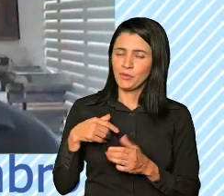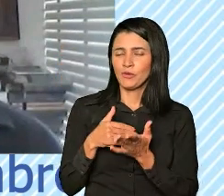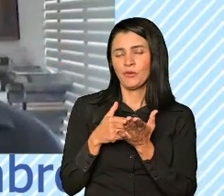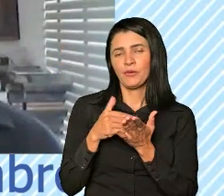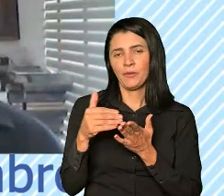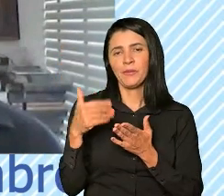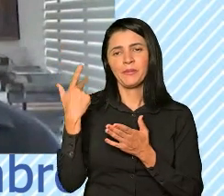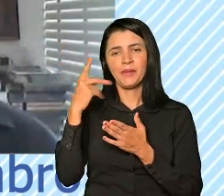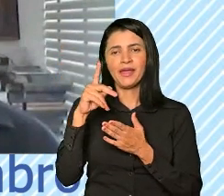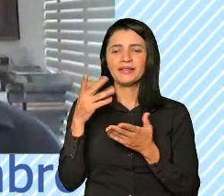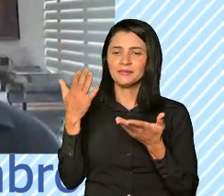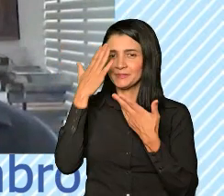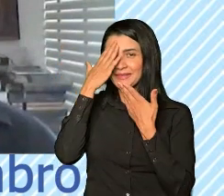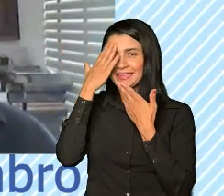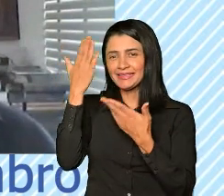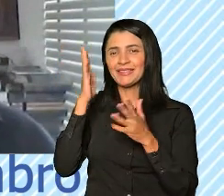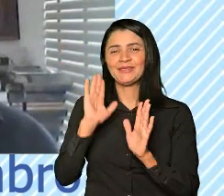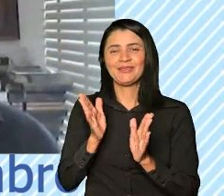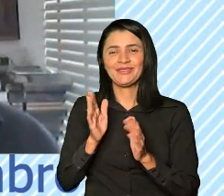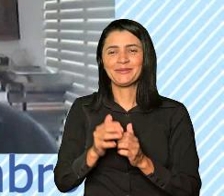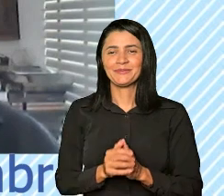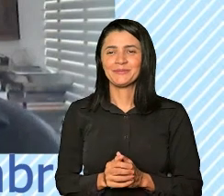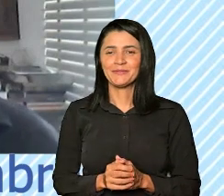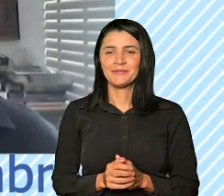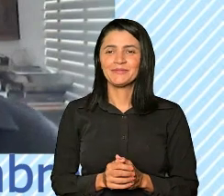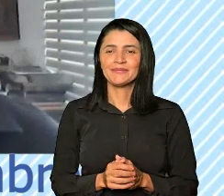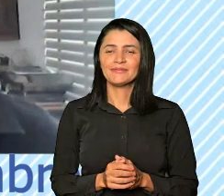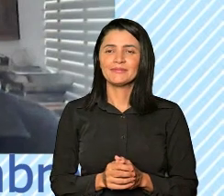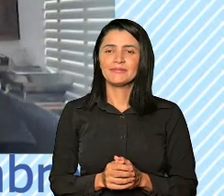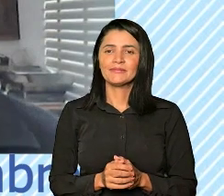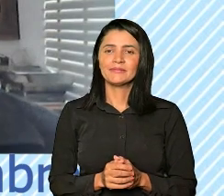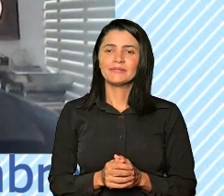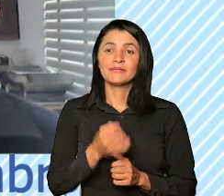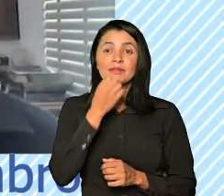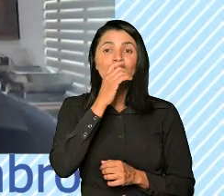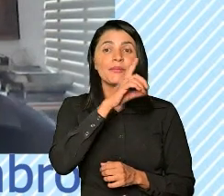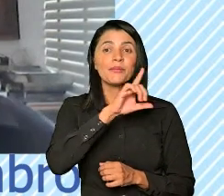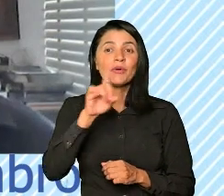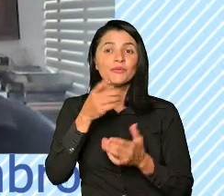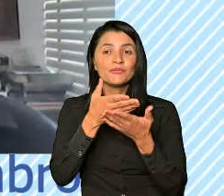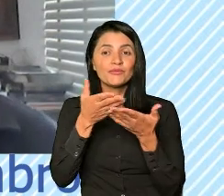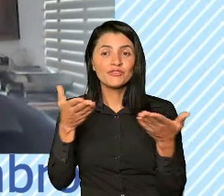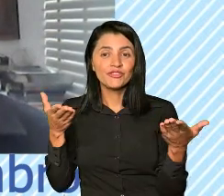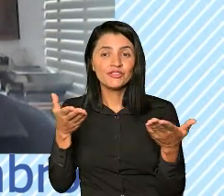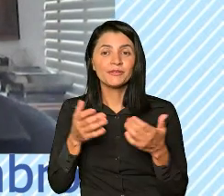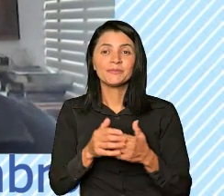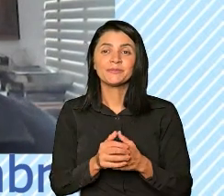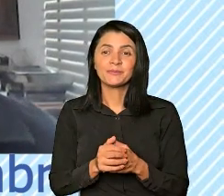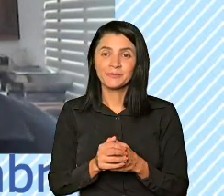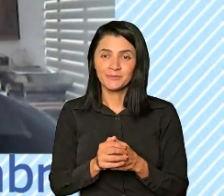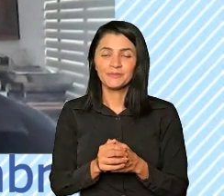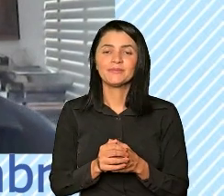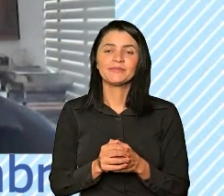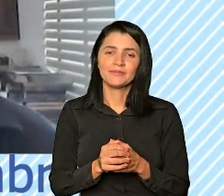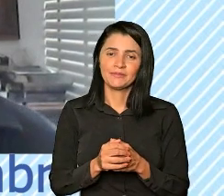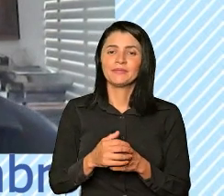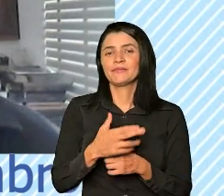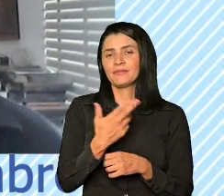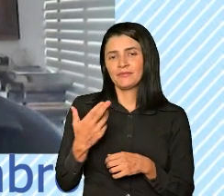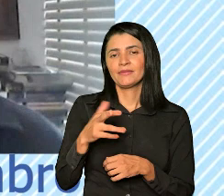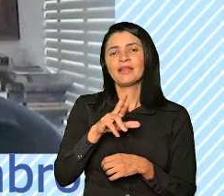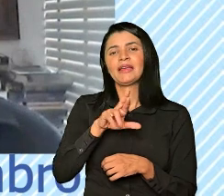comece, e desde já agradecendo bastante. Bom dia a todos e todas. Ricardo